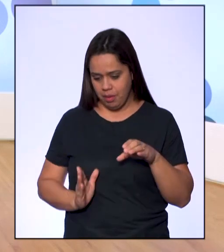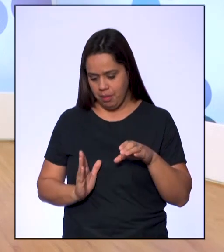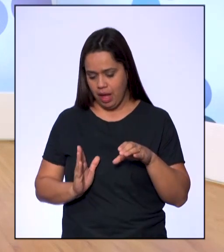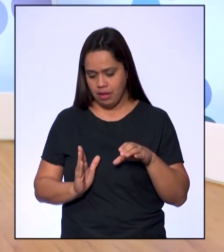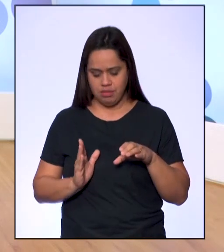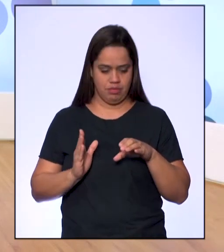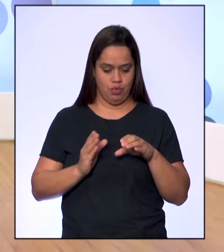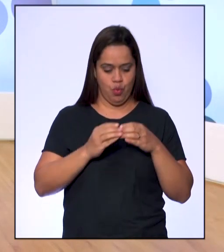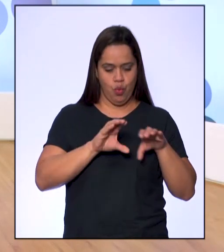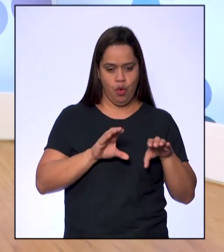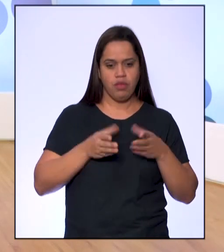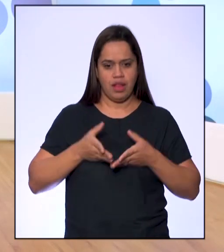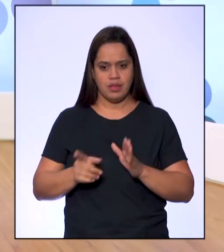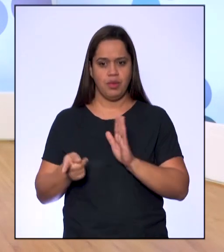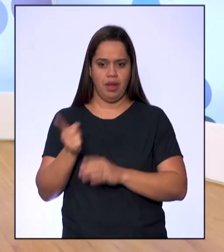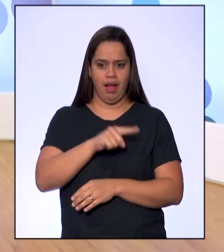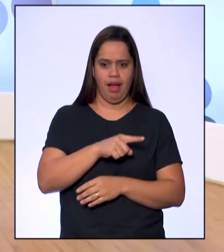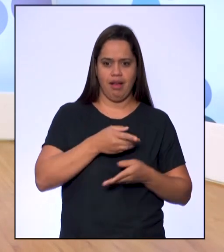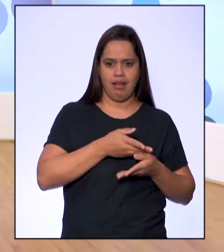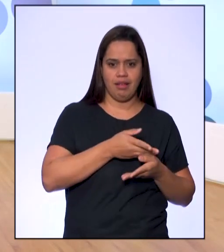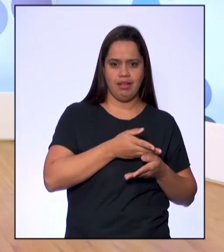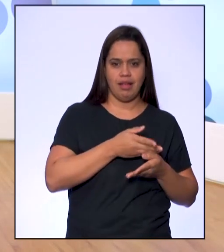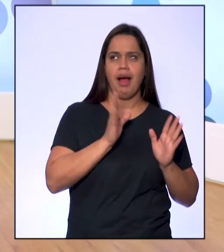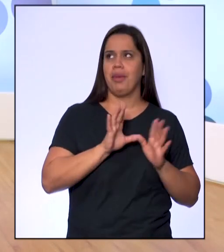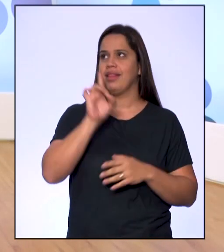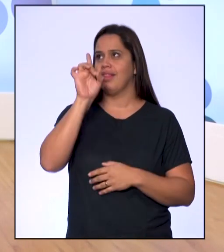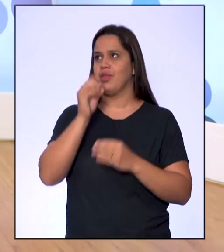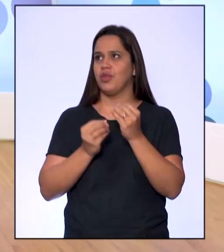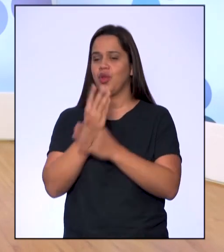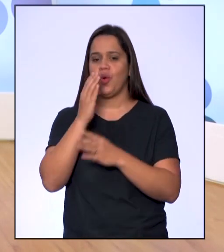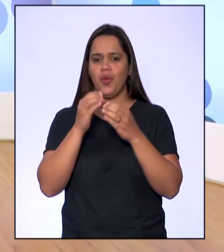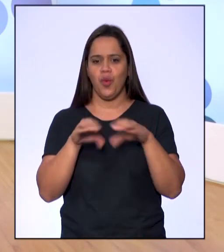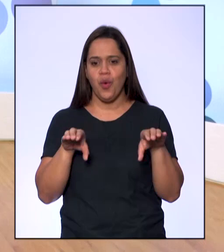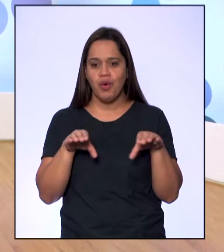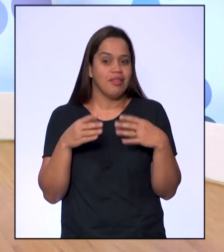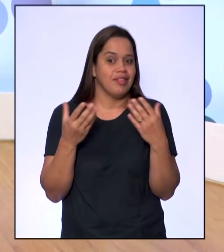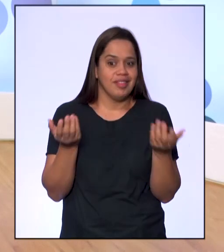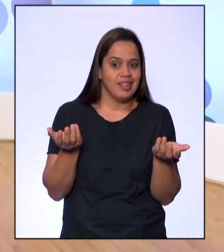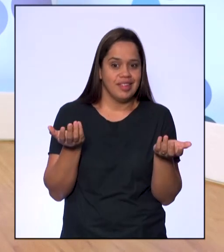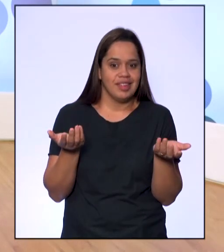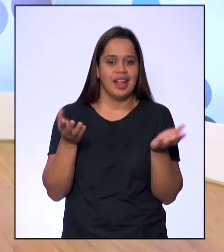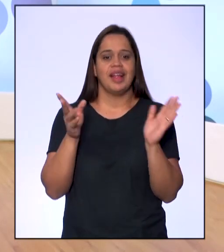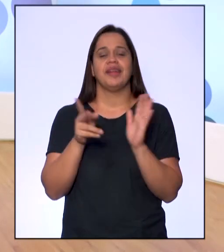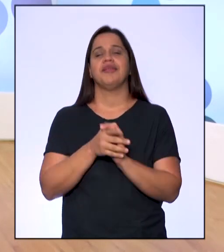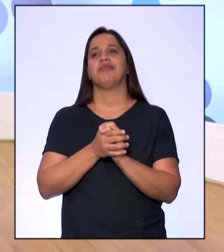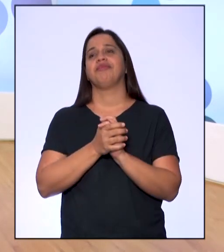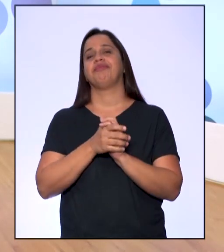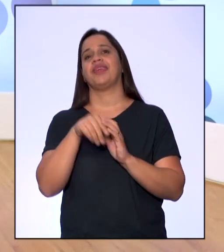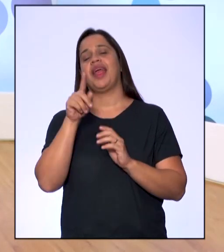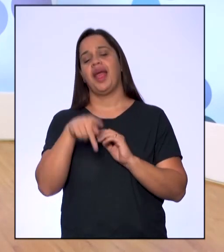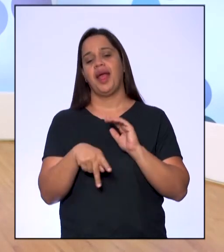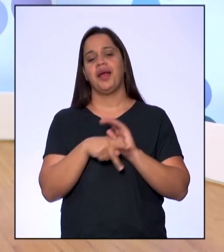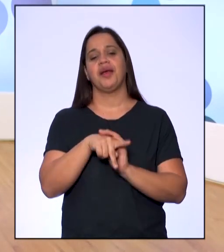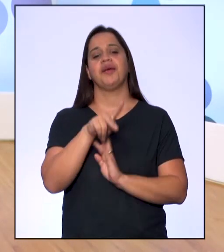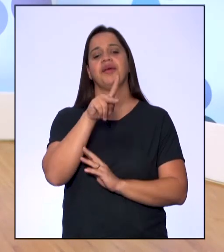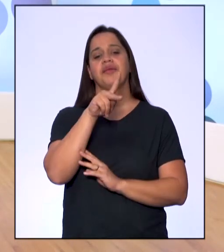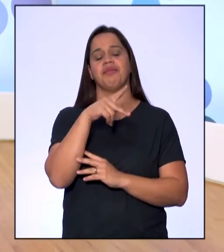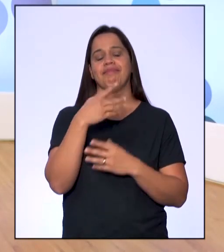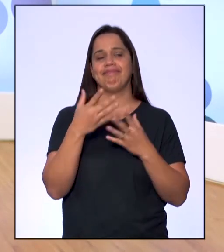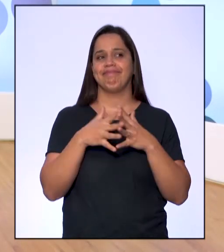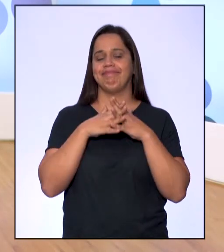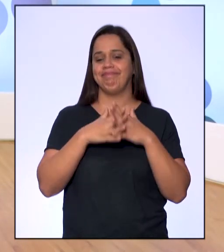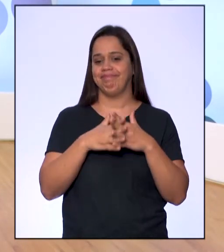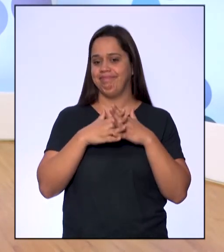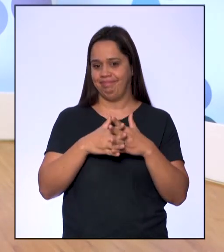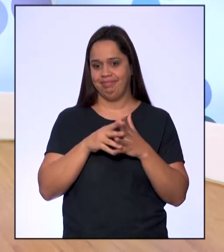galinha. Ah, mas Deus criou o ovo. Isso é bem polêmico, né, gente? Complicado isso. Vamos